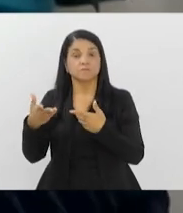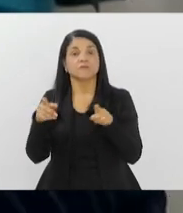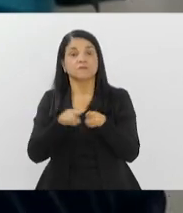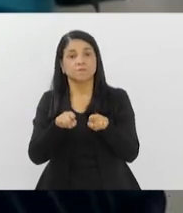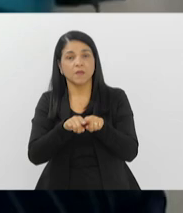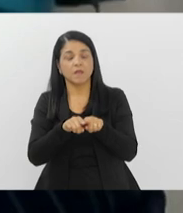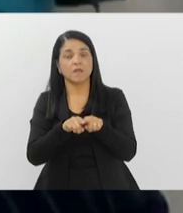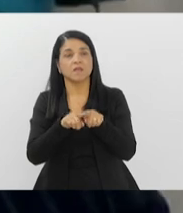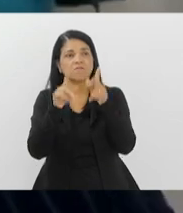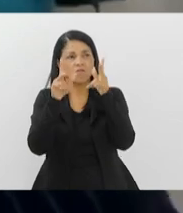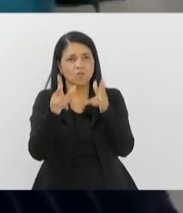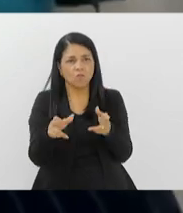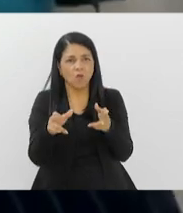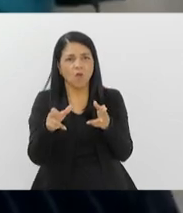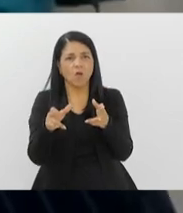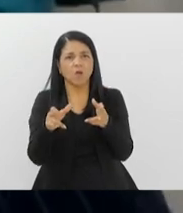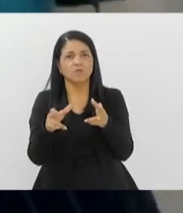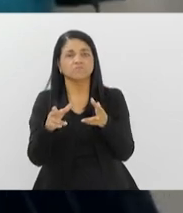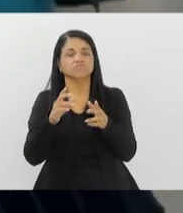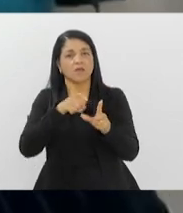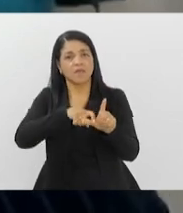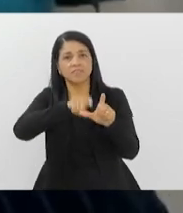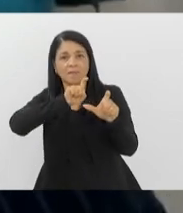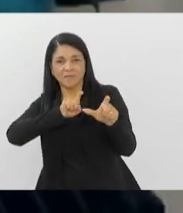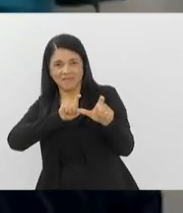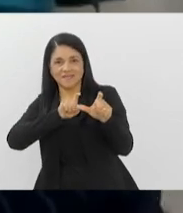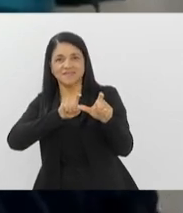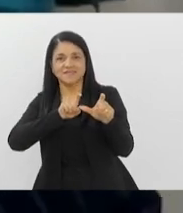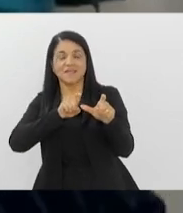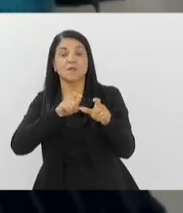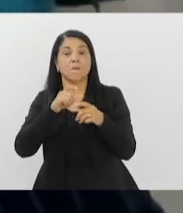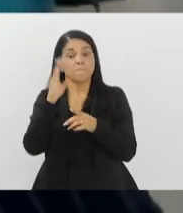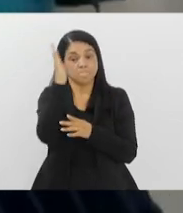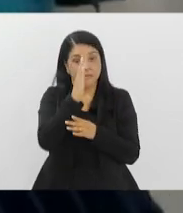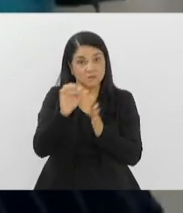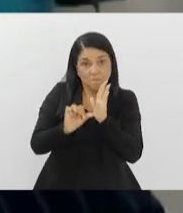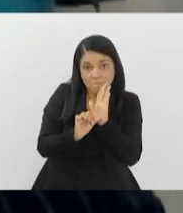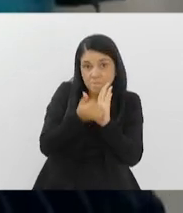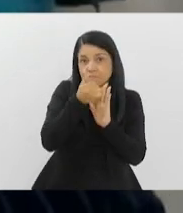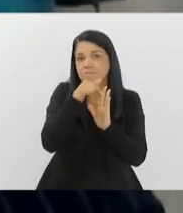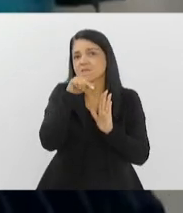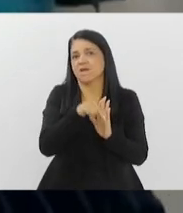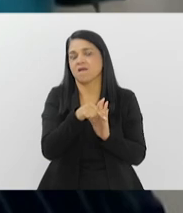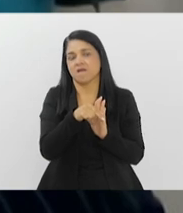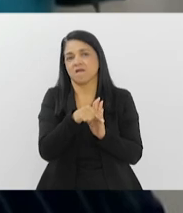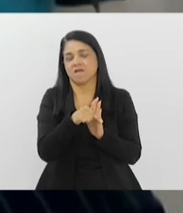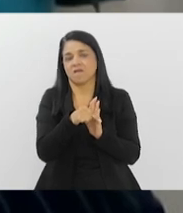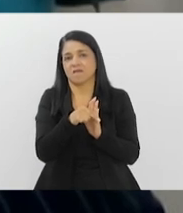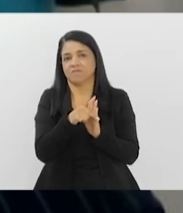quando foi decretada a nossa independência e o Brasil foi dos primeiros países